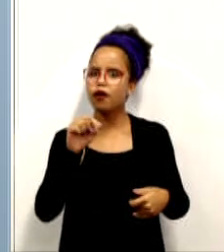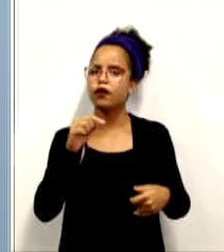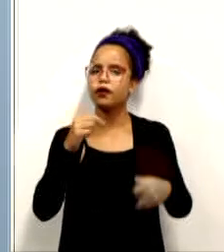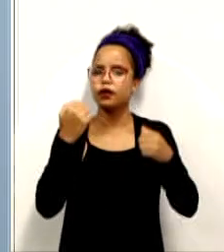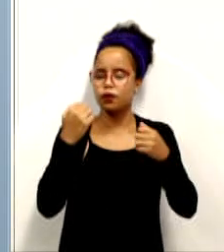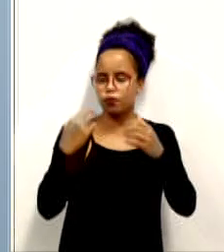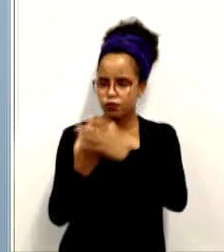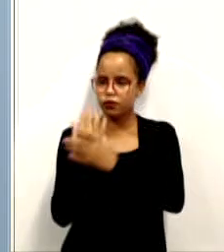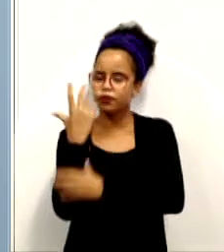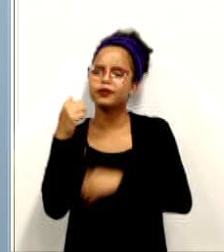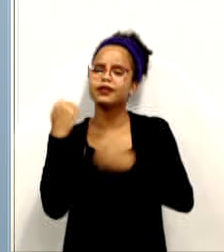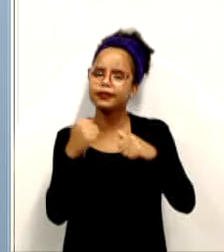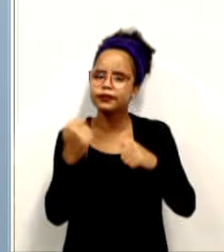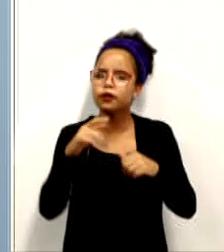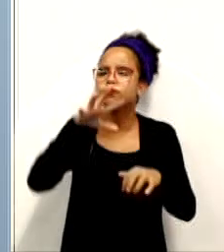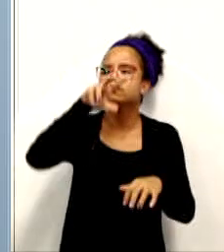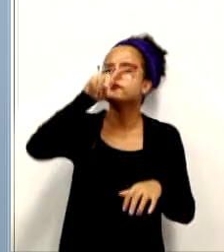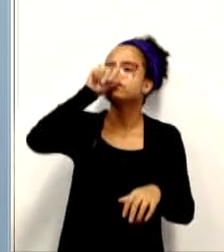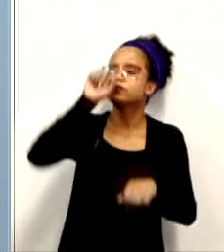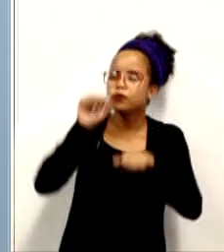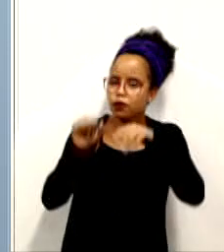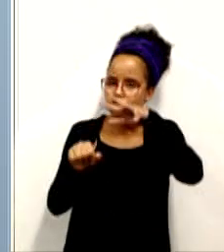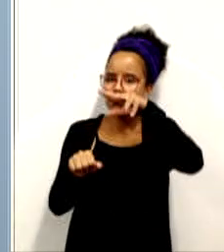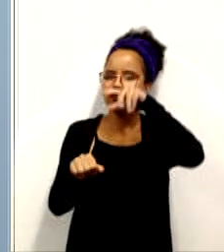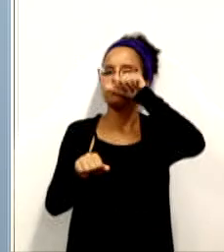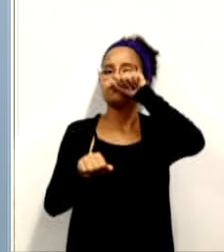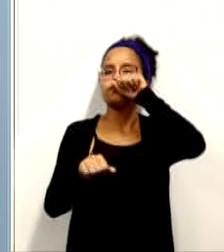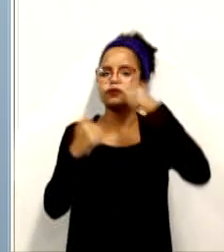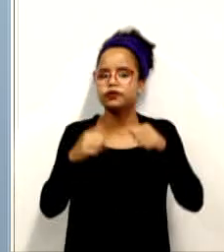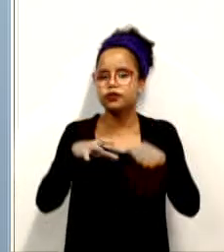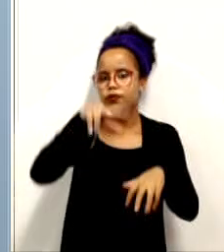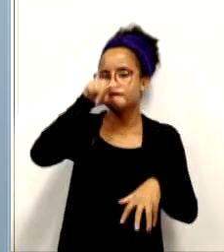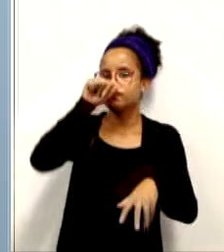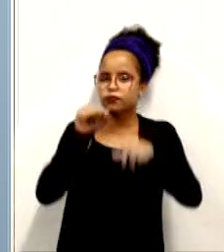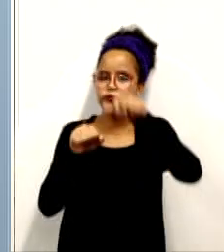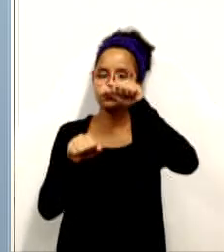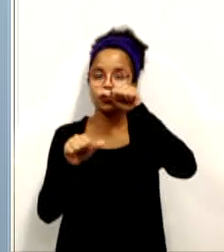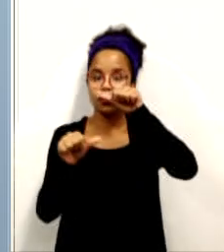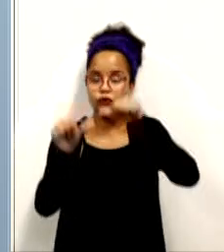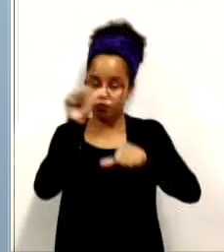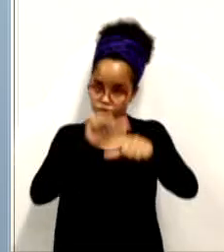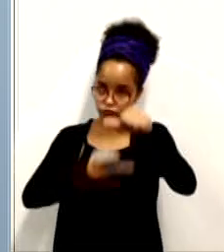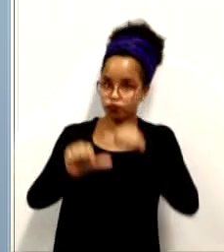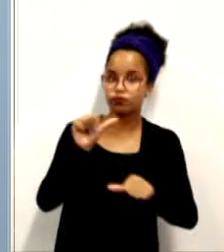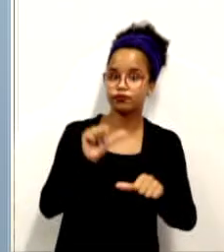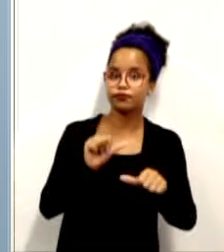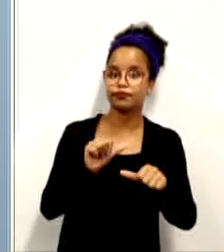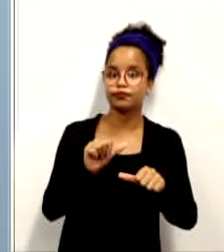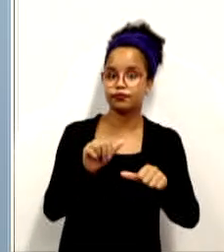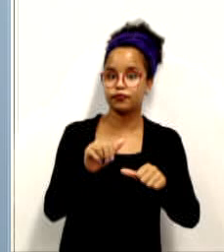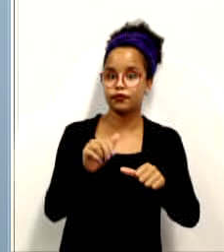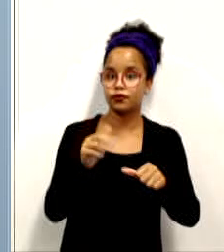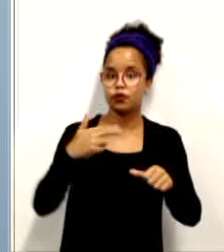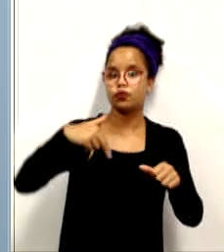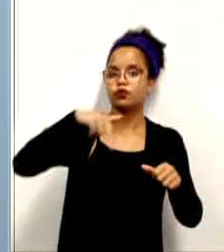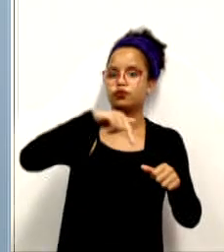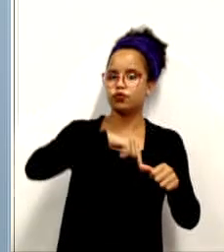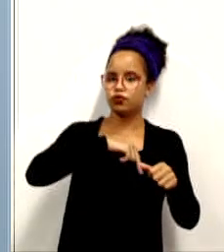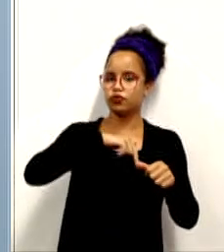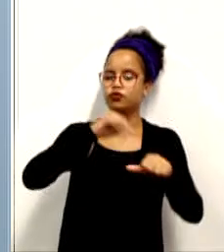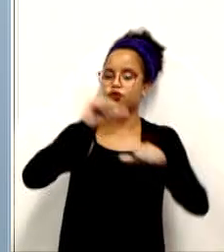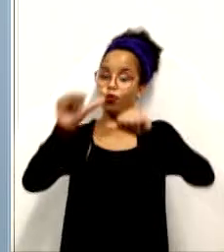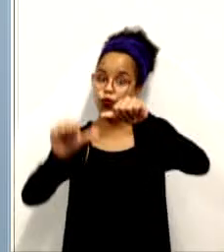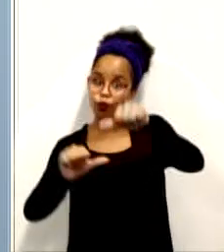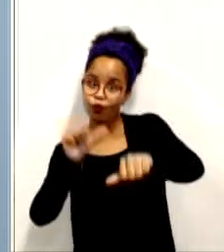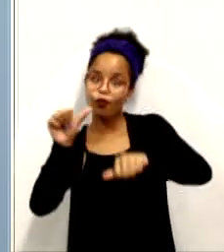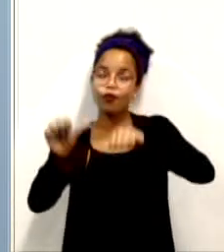plantas fazem um processo de respiração invertido nosso, então nos auxiliamos, nós trocamos, né?